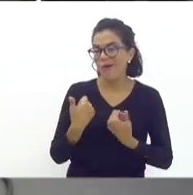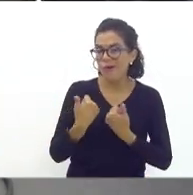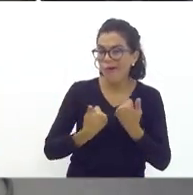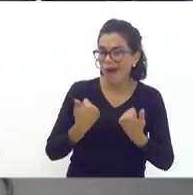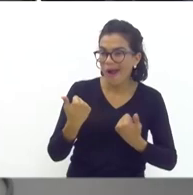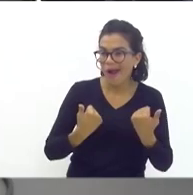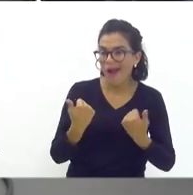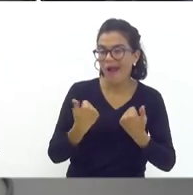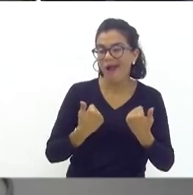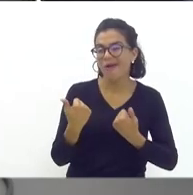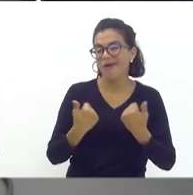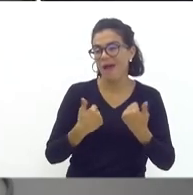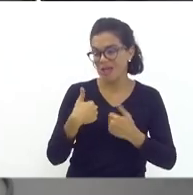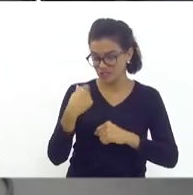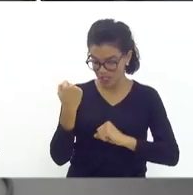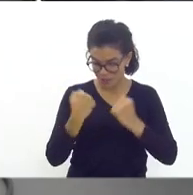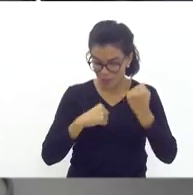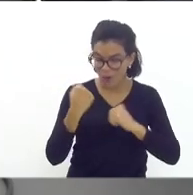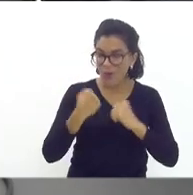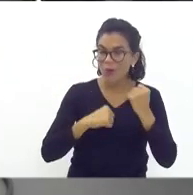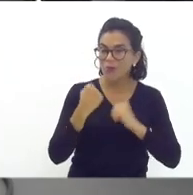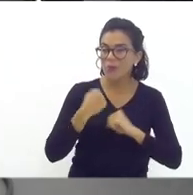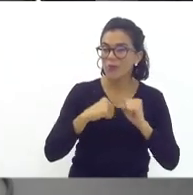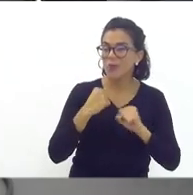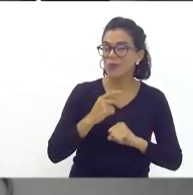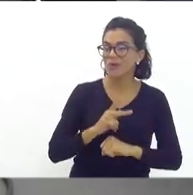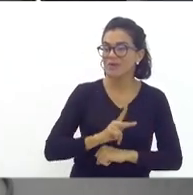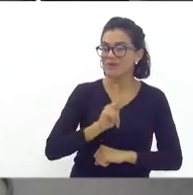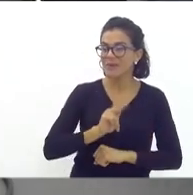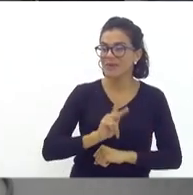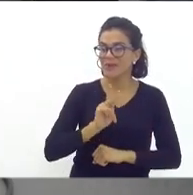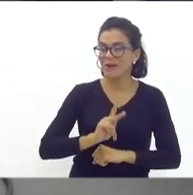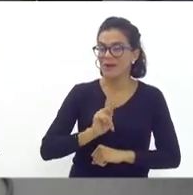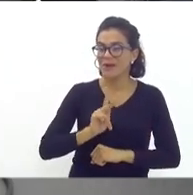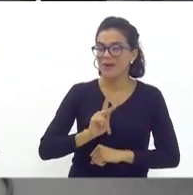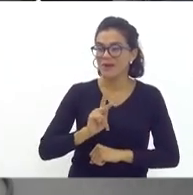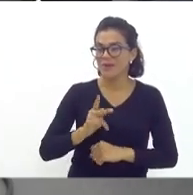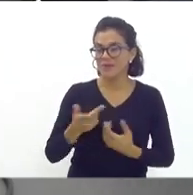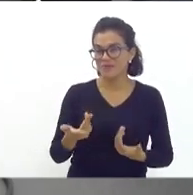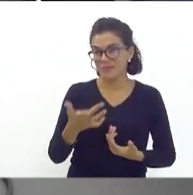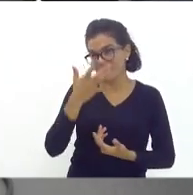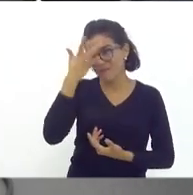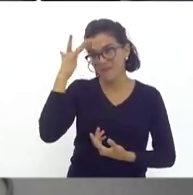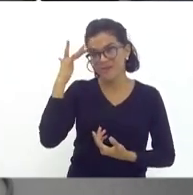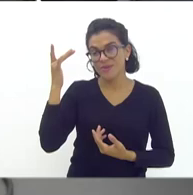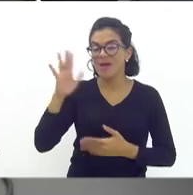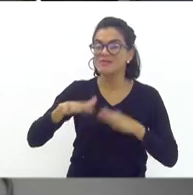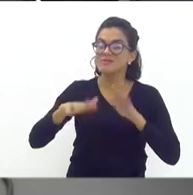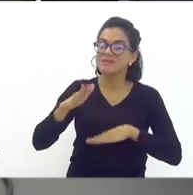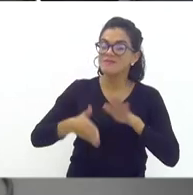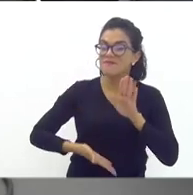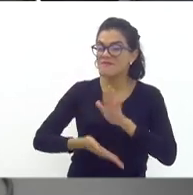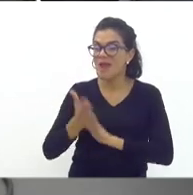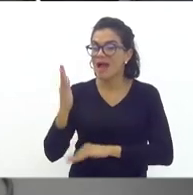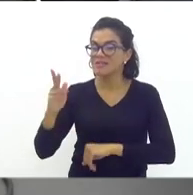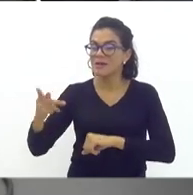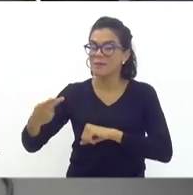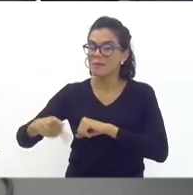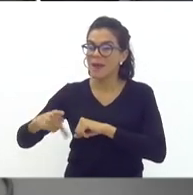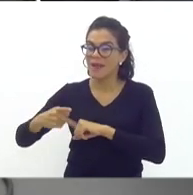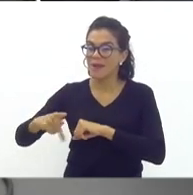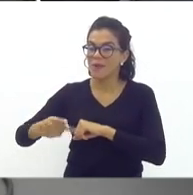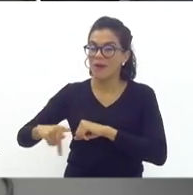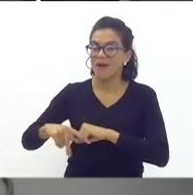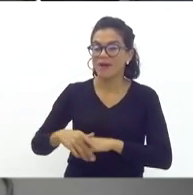outros países nós somos produtores de combustível e tem outros países ainda que o que o cara prefere Paraguai né para outros